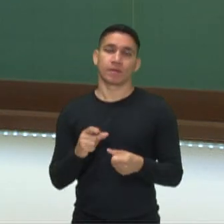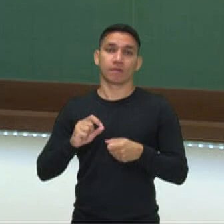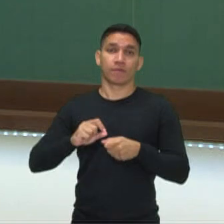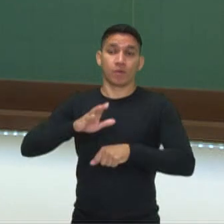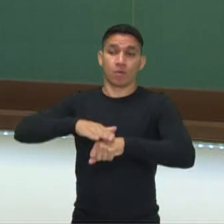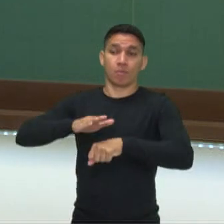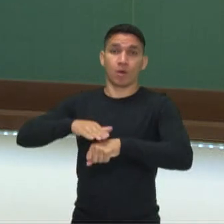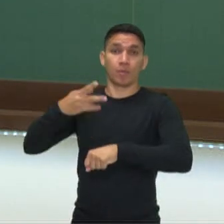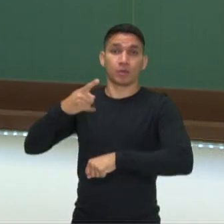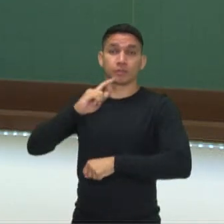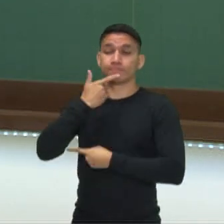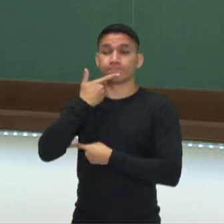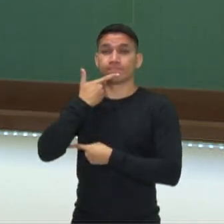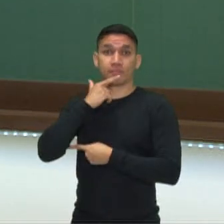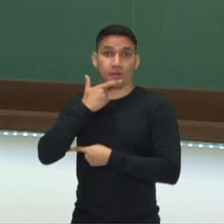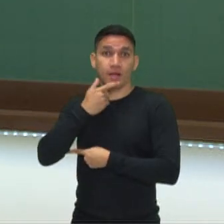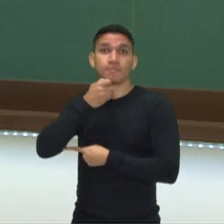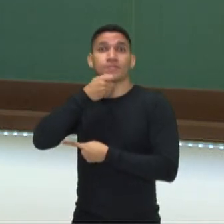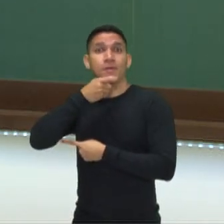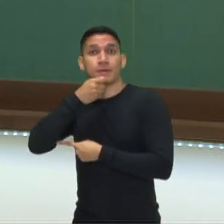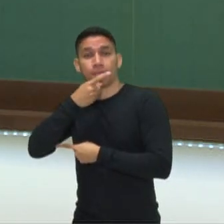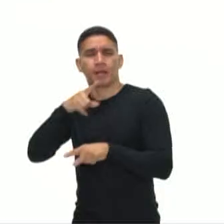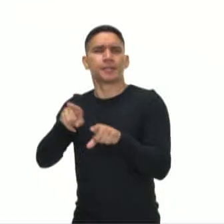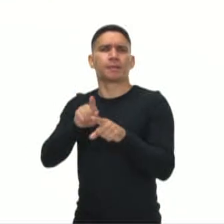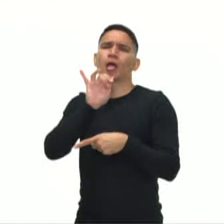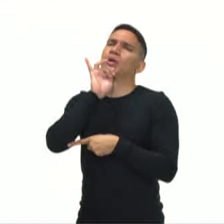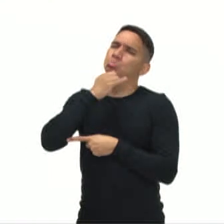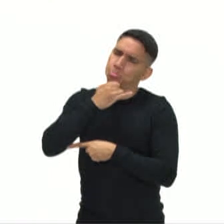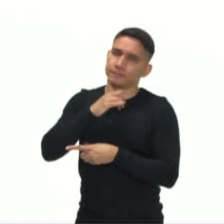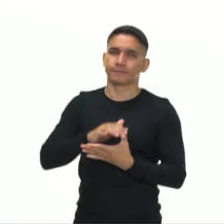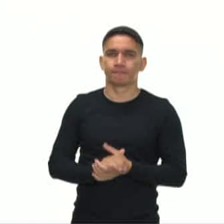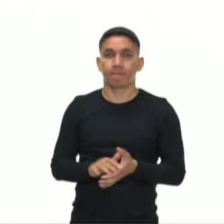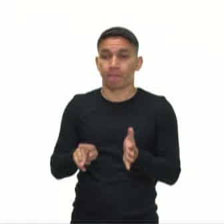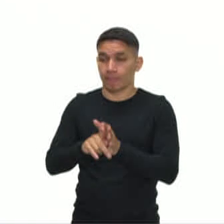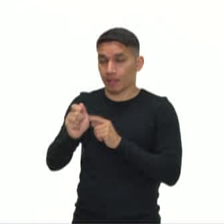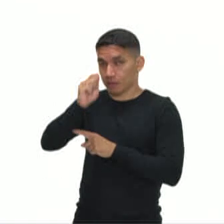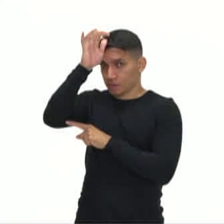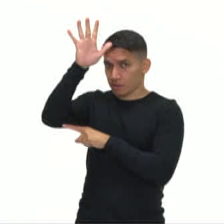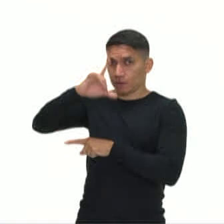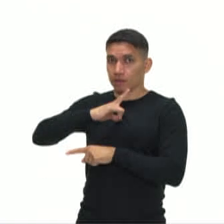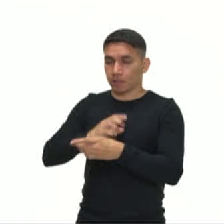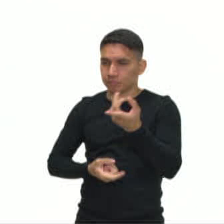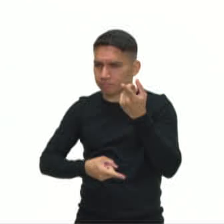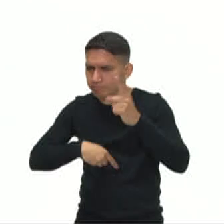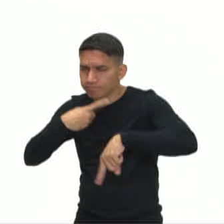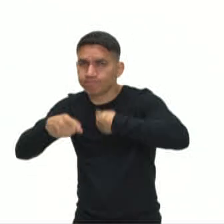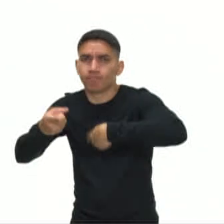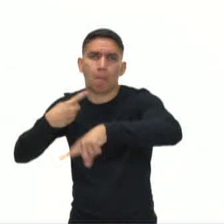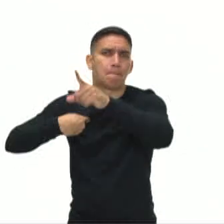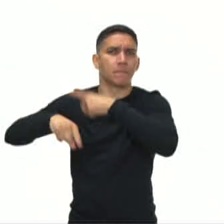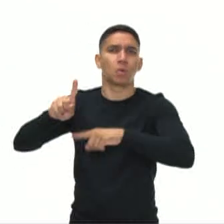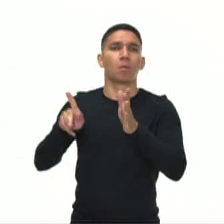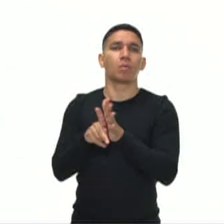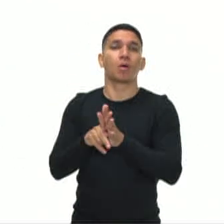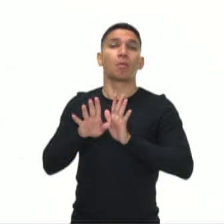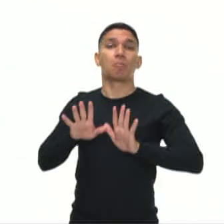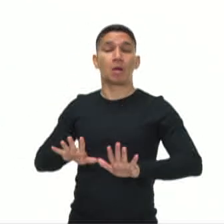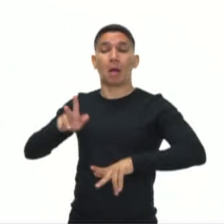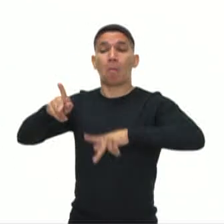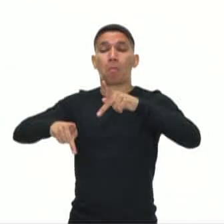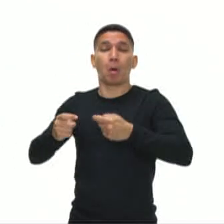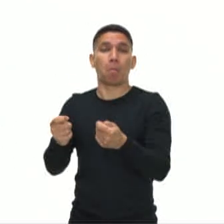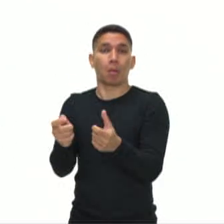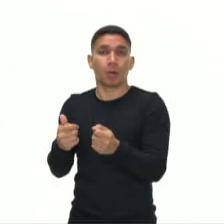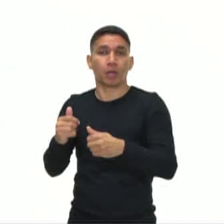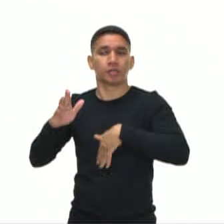sua própria comédia, fazer sua própria tragédia. A tragédia e comédia romanas, o teatro se desenvolveu, mas infelizmente não teve público à altura, tendo seu